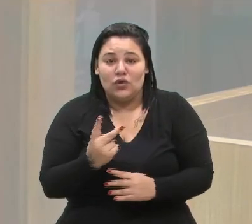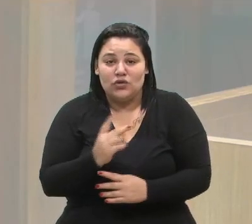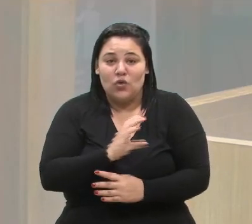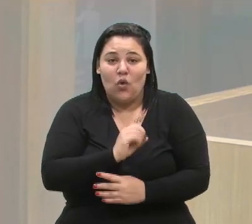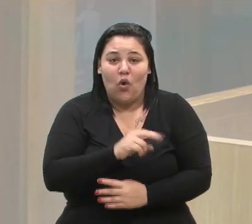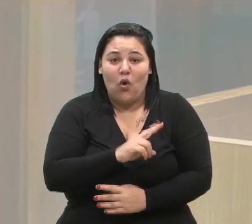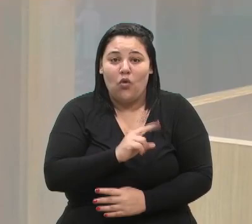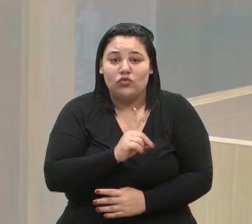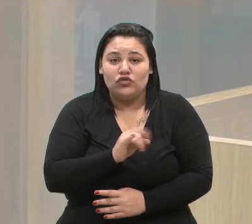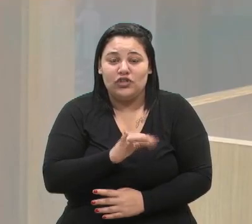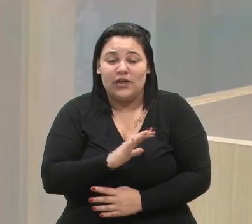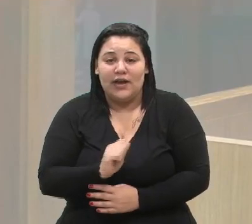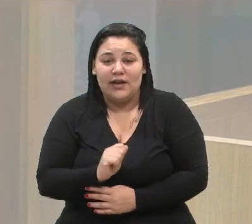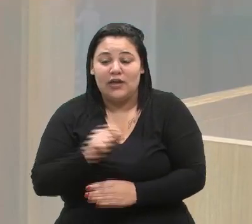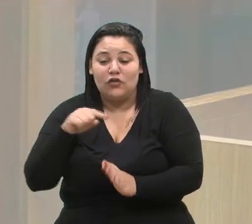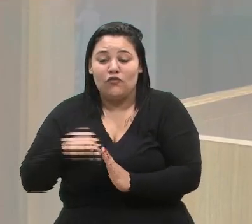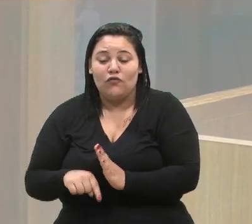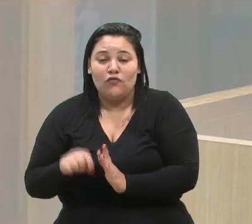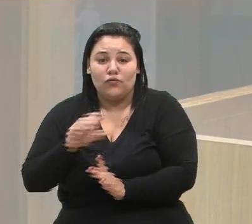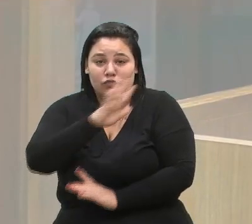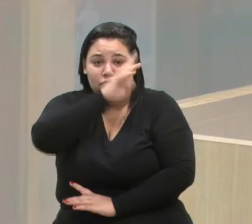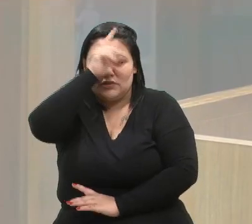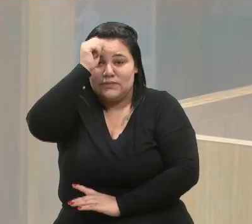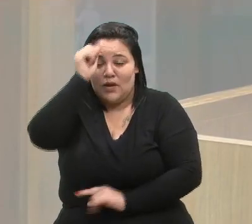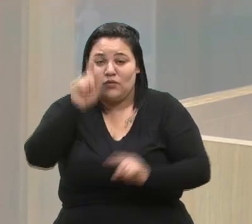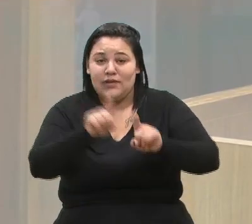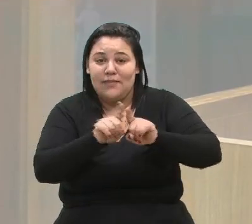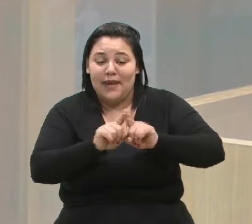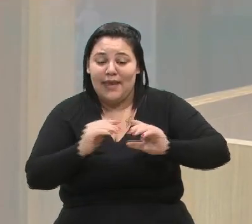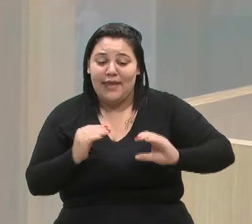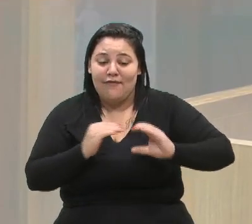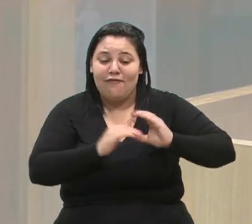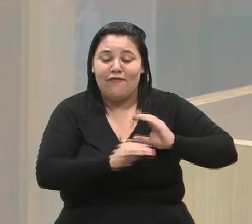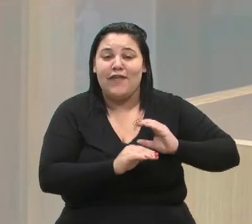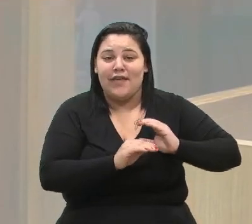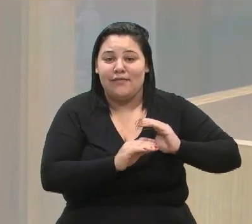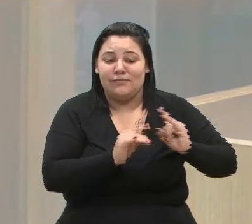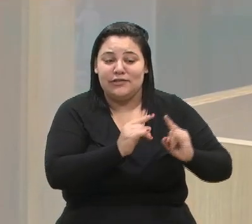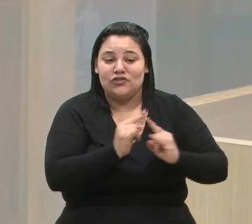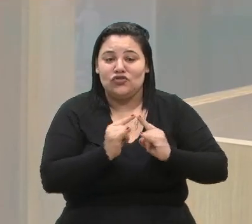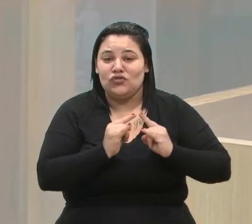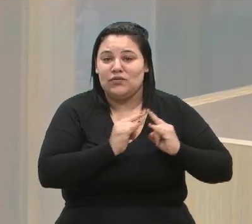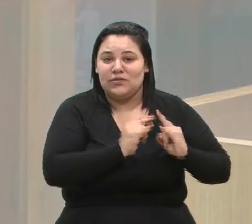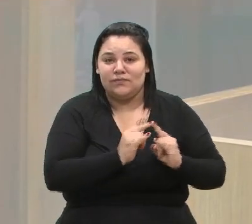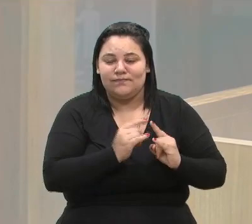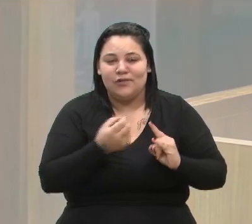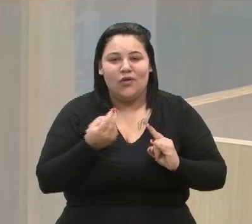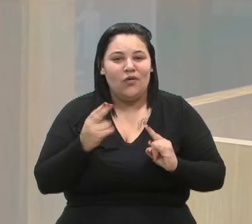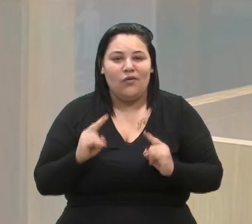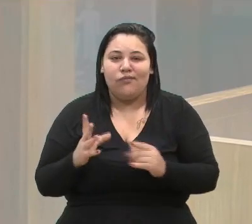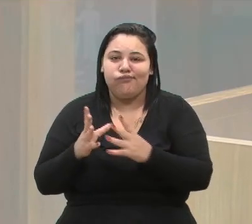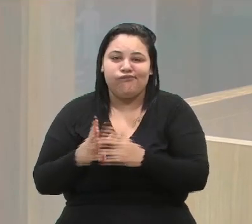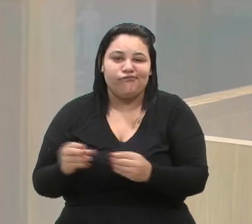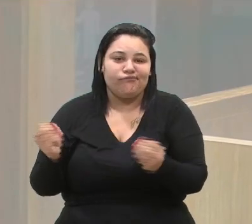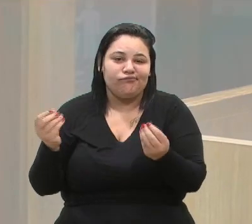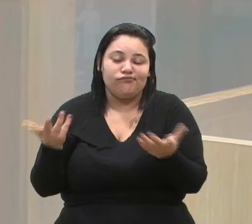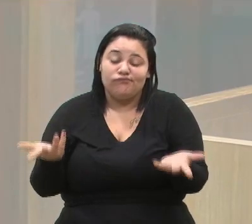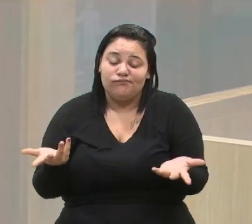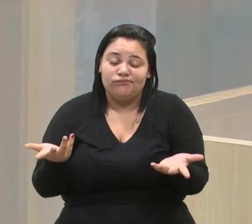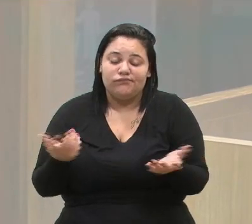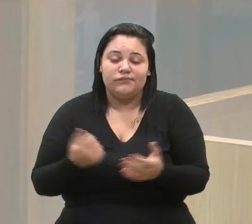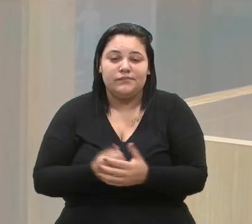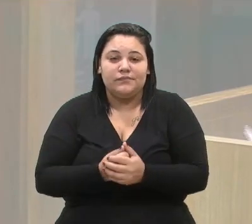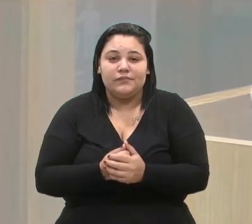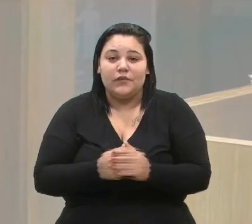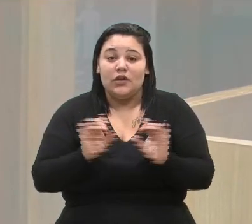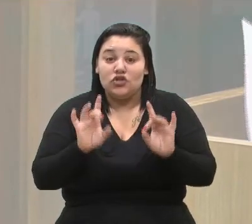forma adequada para as mais de 100 entidades assistenciais de Caxias do Sul ou deixamos se perder na União. Só